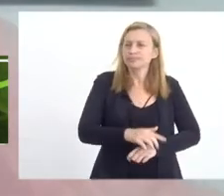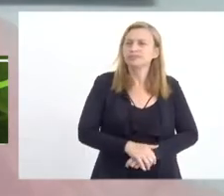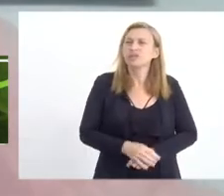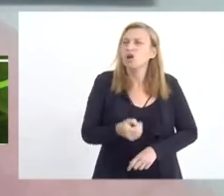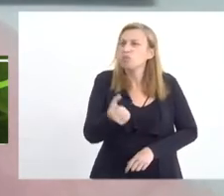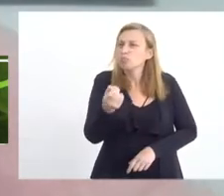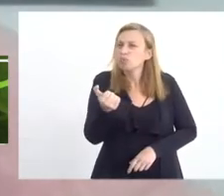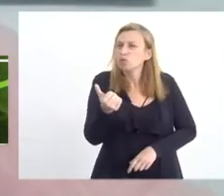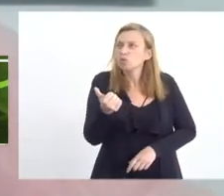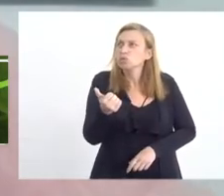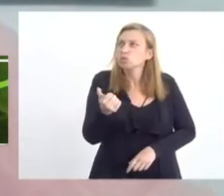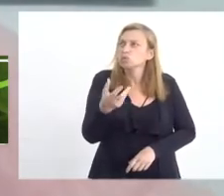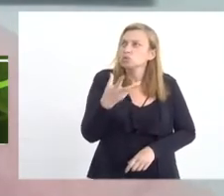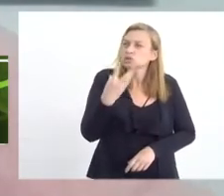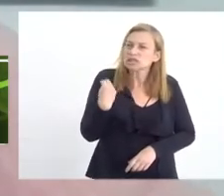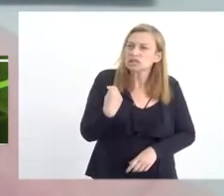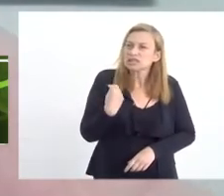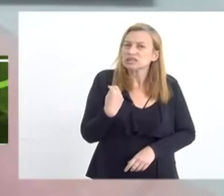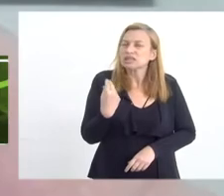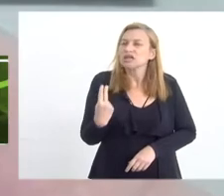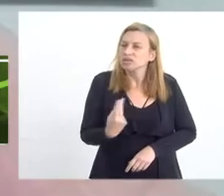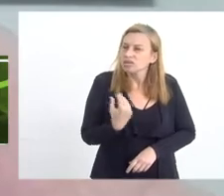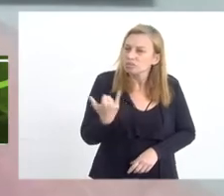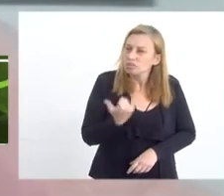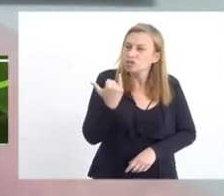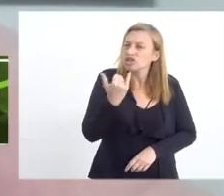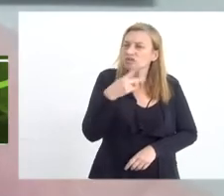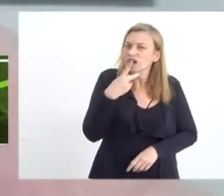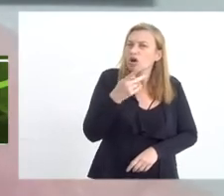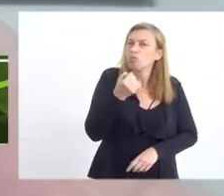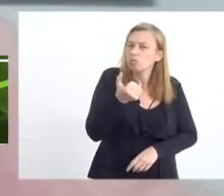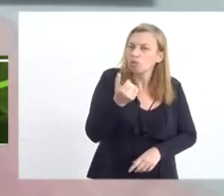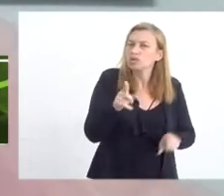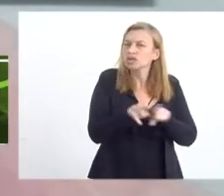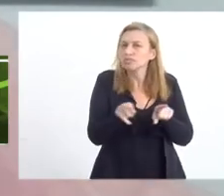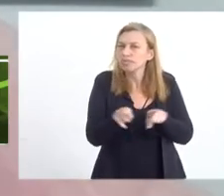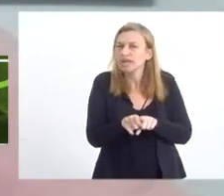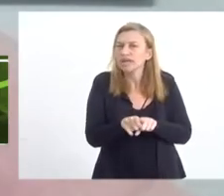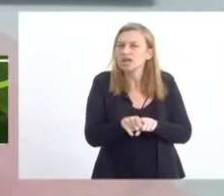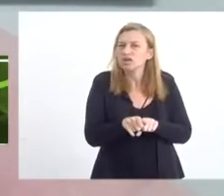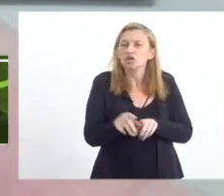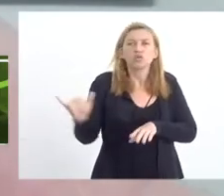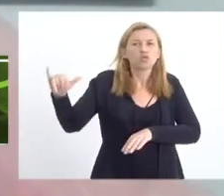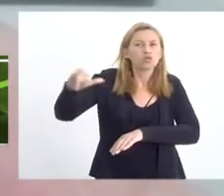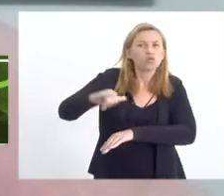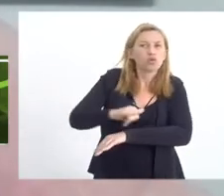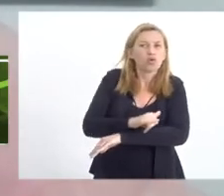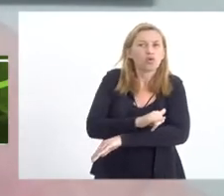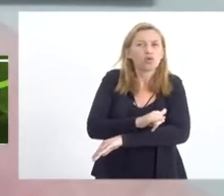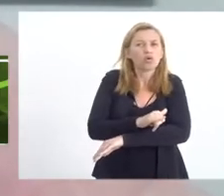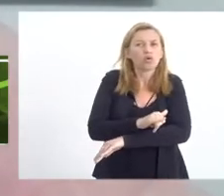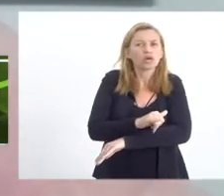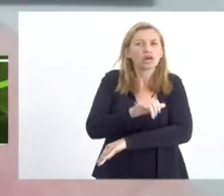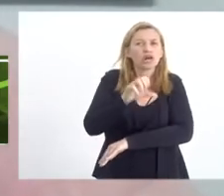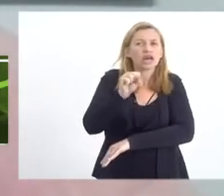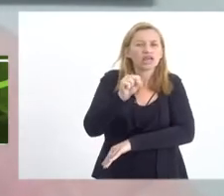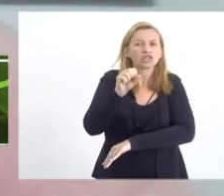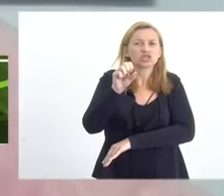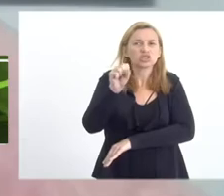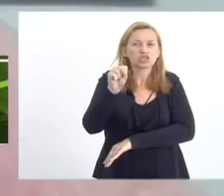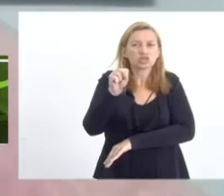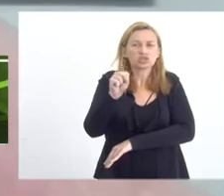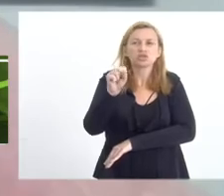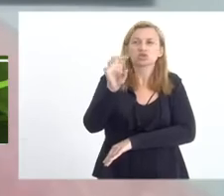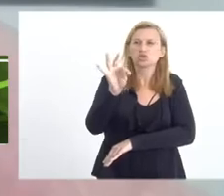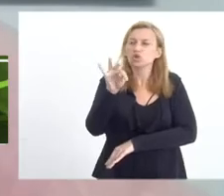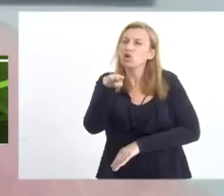um pouco apagado e que vale a pena a gente falar um pouco sobre ele, que são os voos stopover, né? Então,